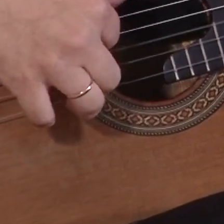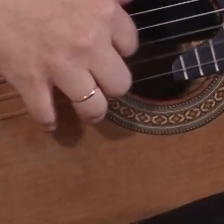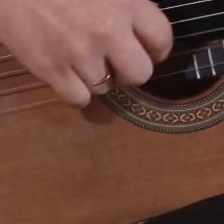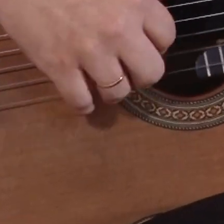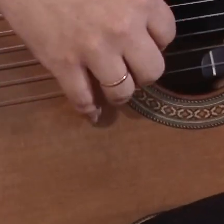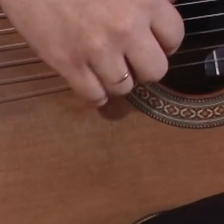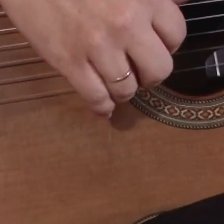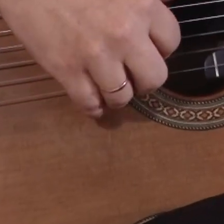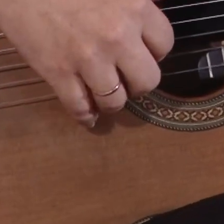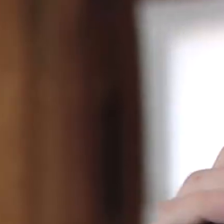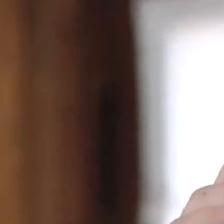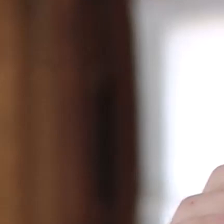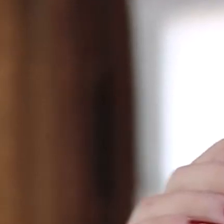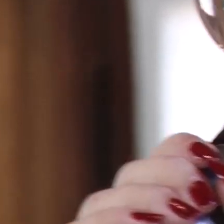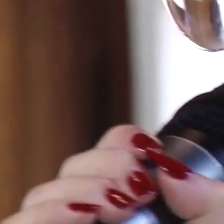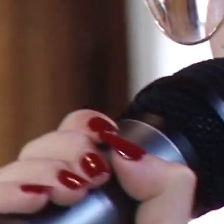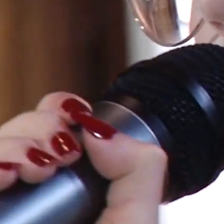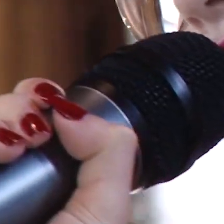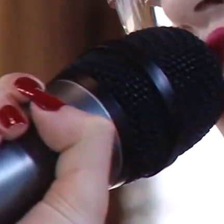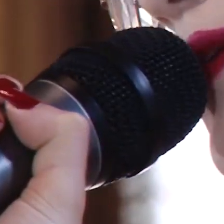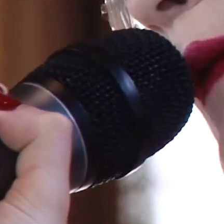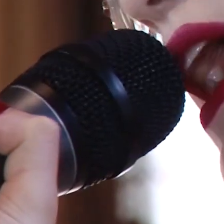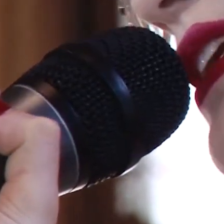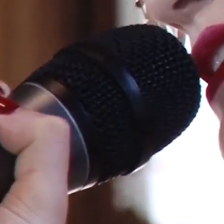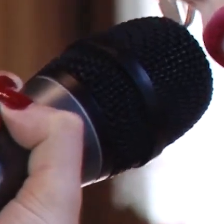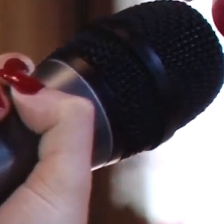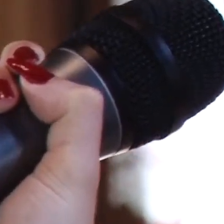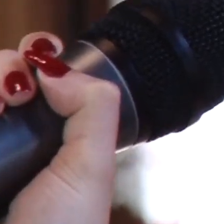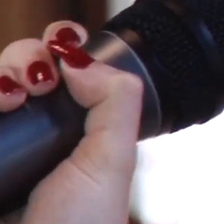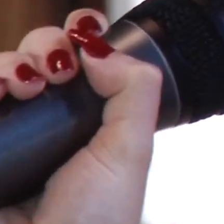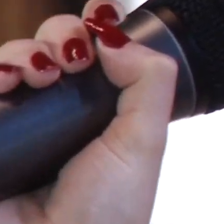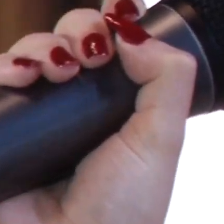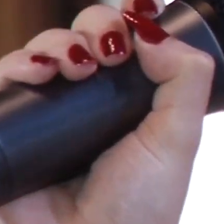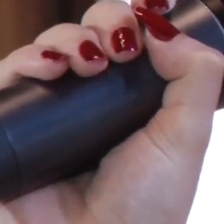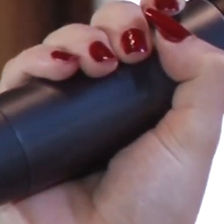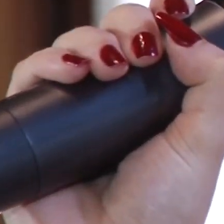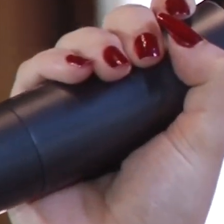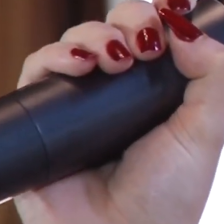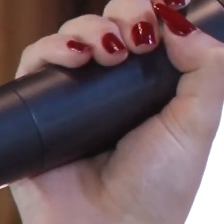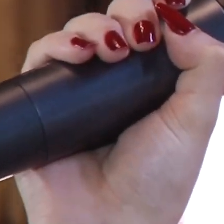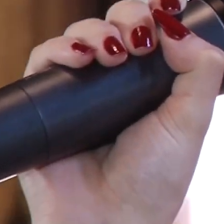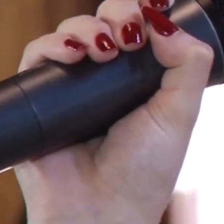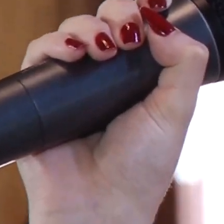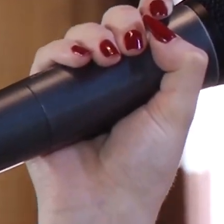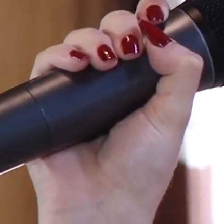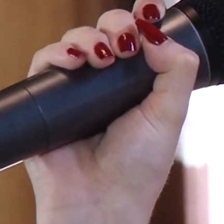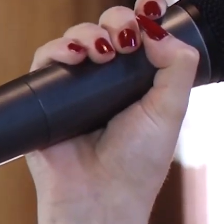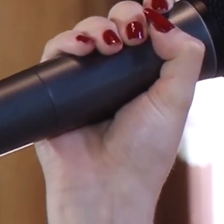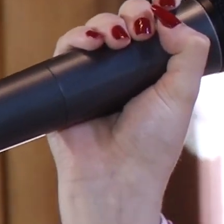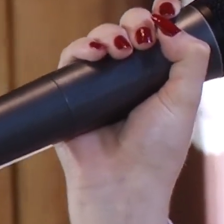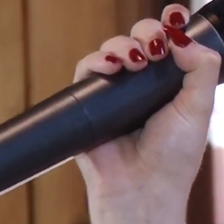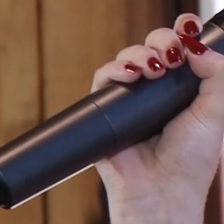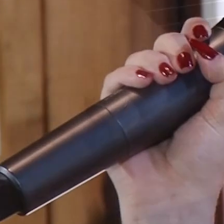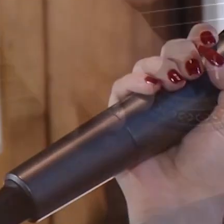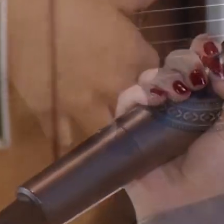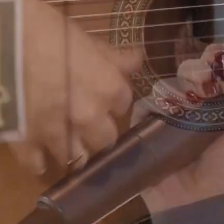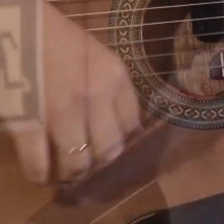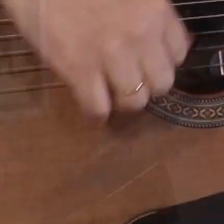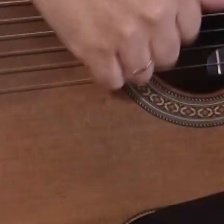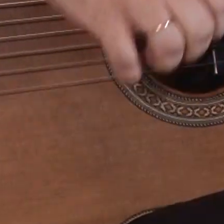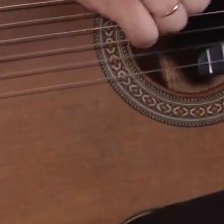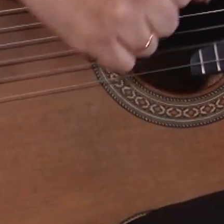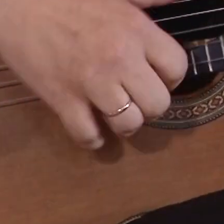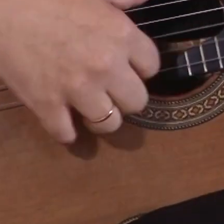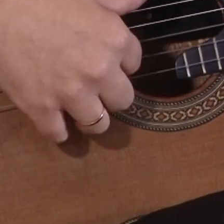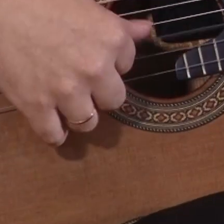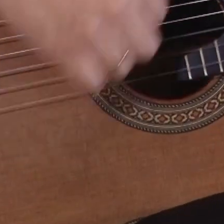encontrei. Só tenho a noite parceira pra emoldurar meu viver. Se